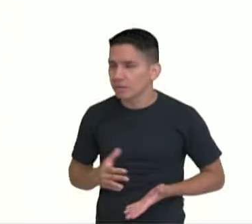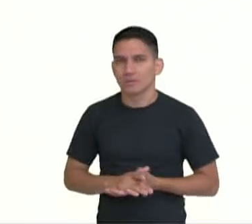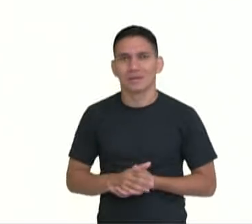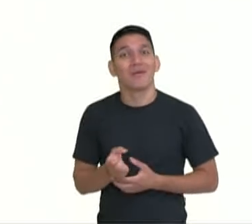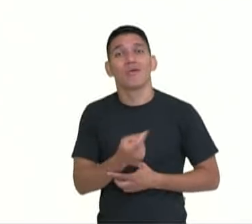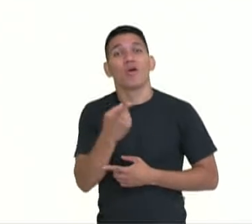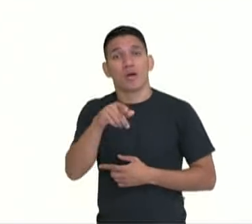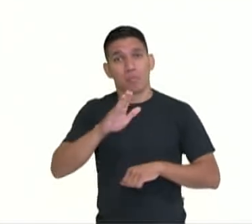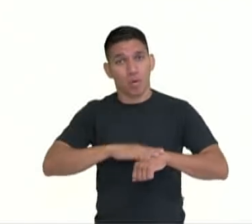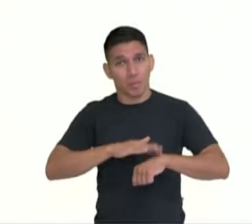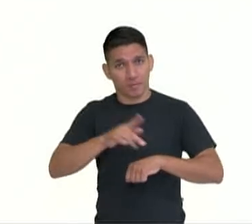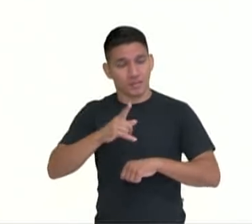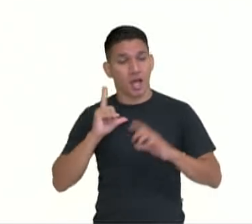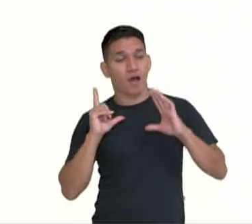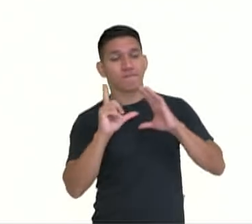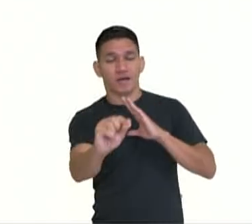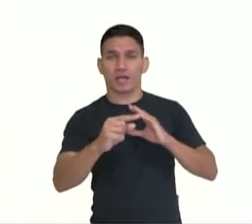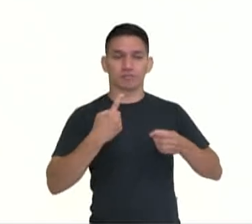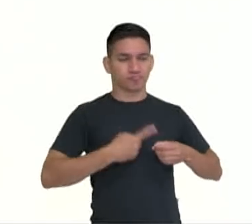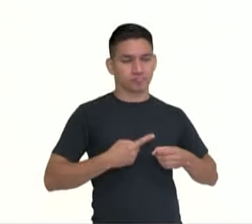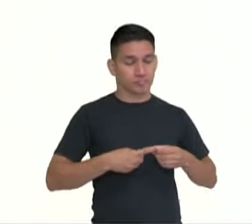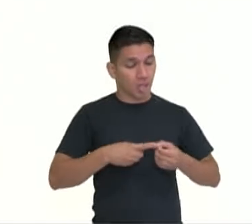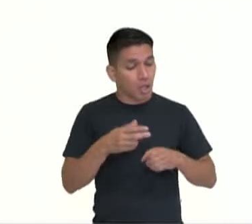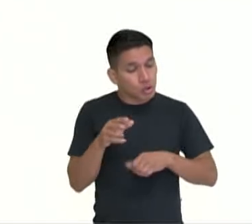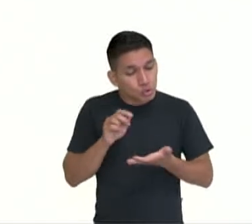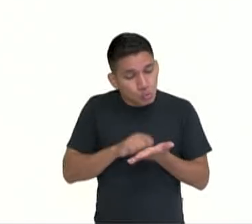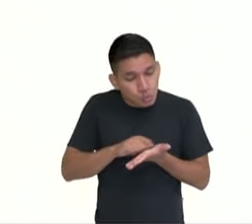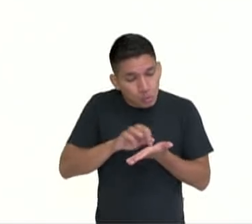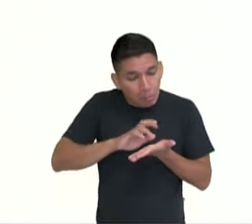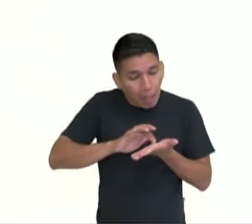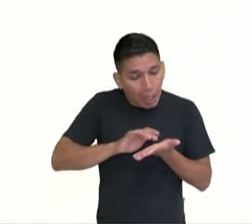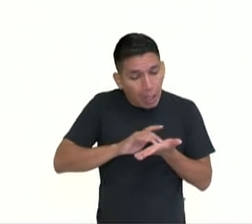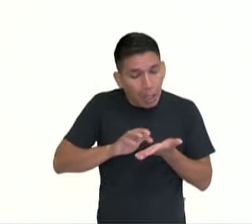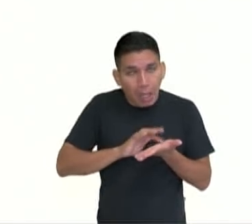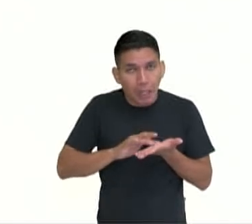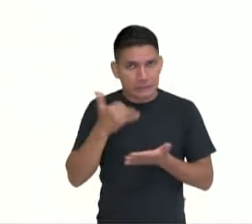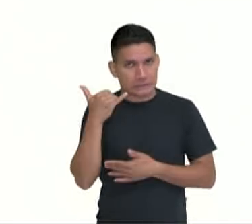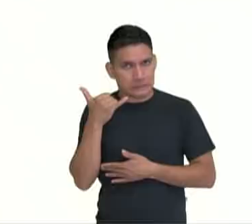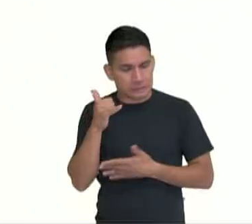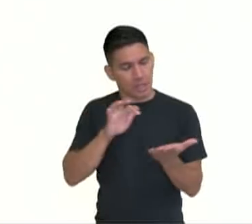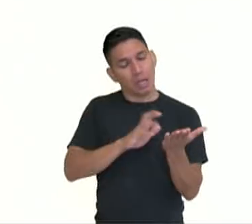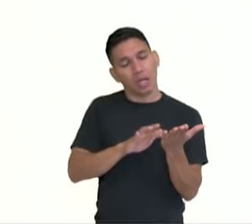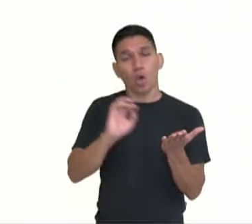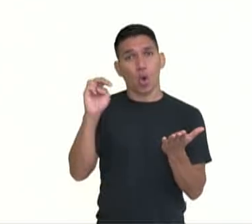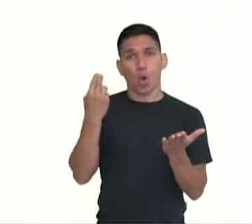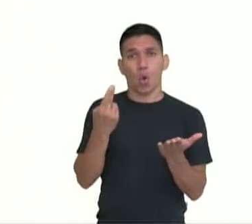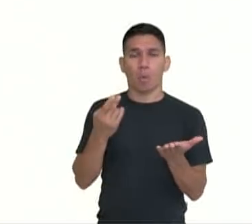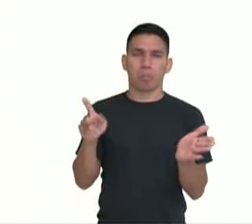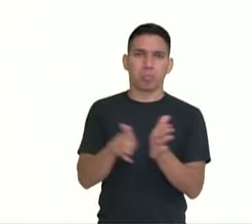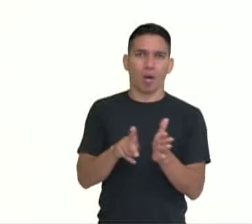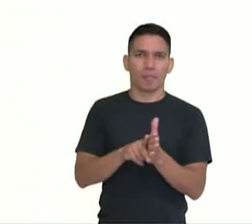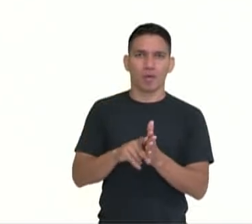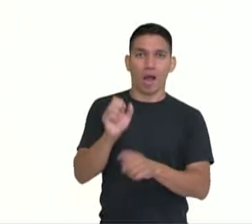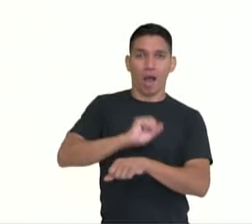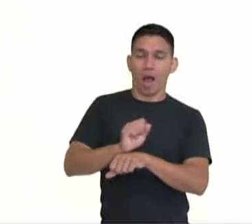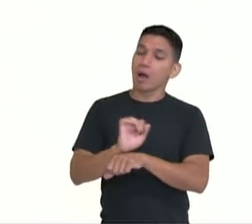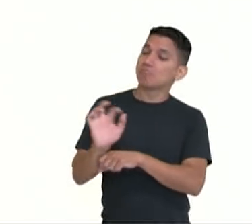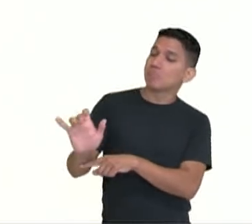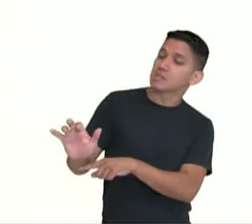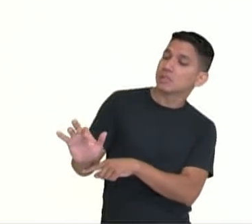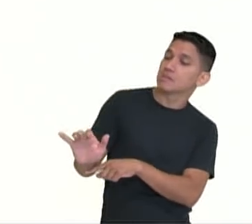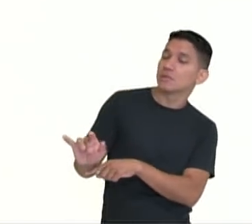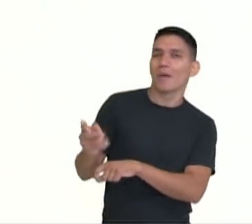tua cidade e digita o endereço lá no celular ou no visor lá do carro para procurar o